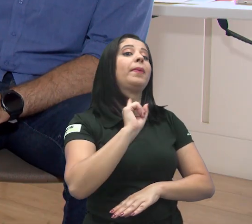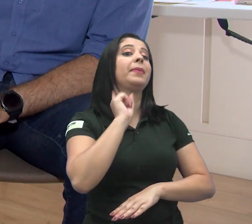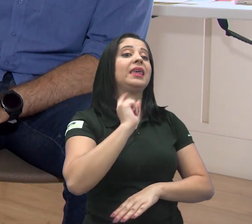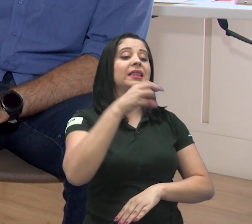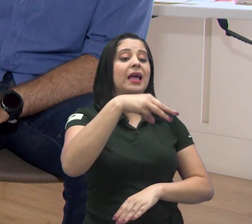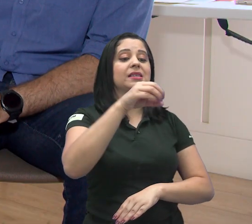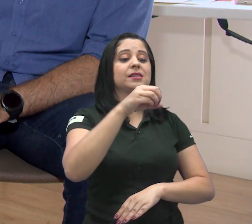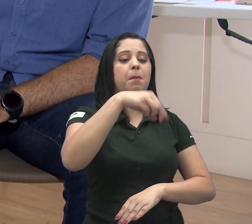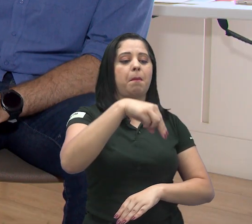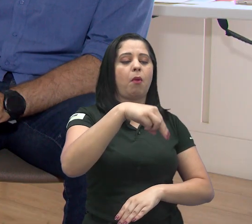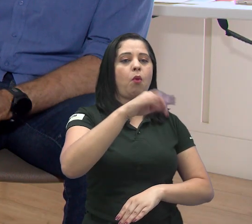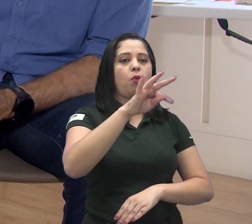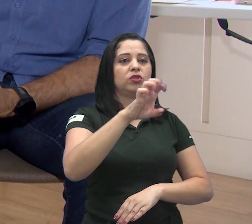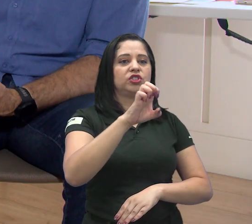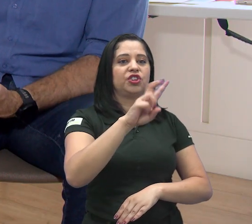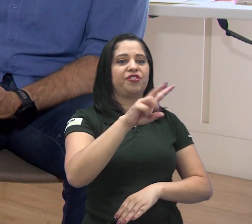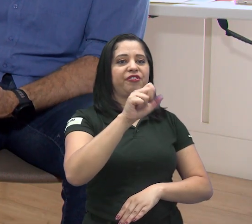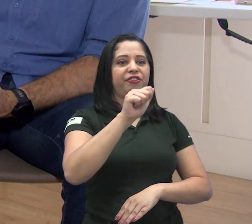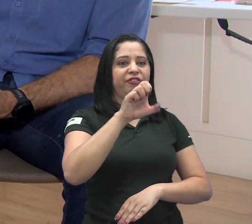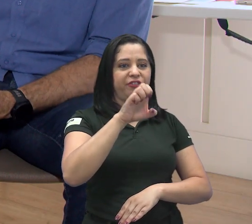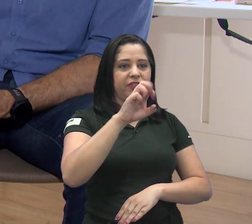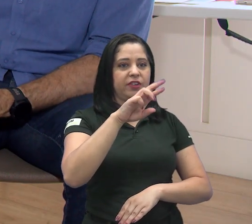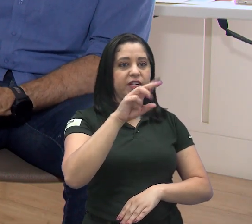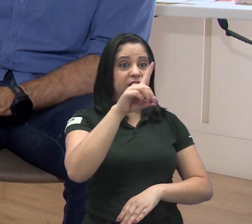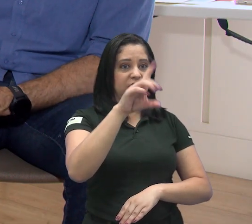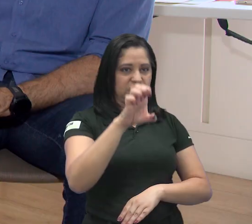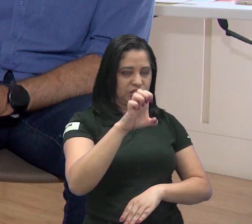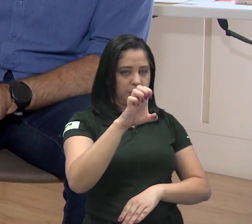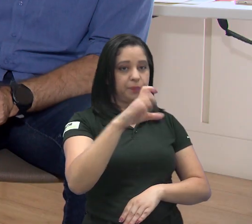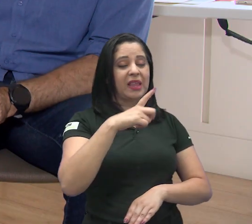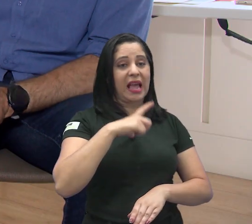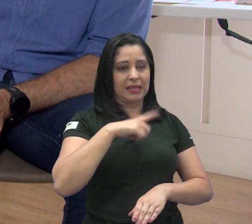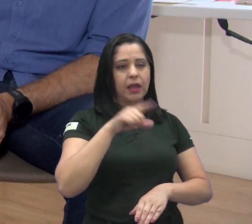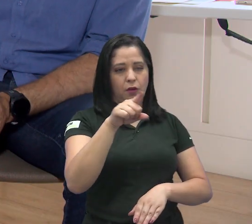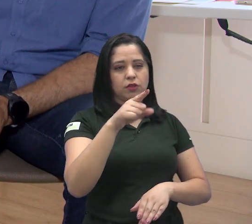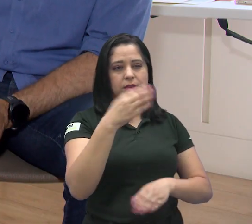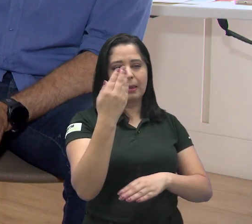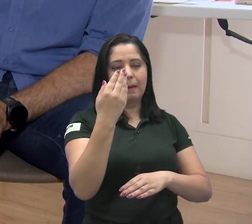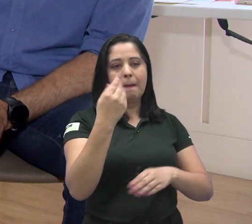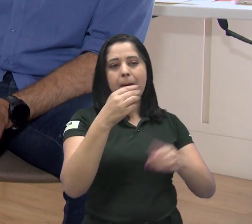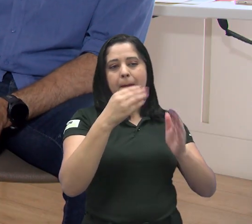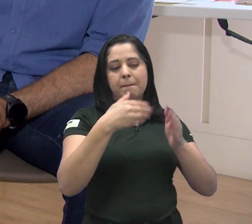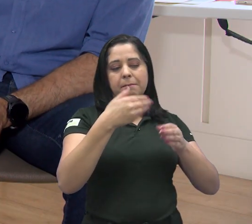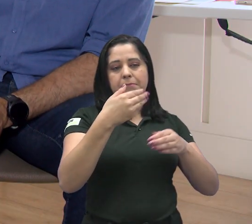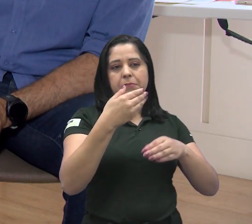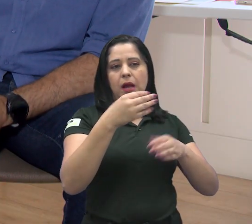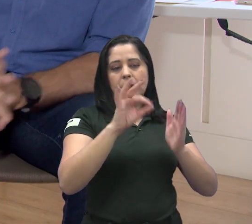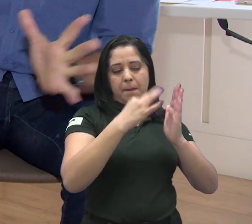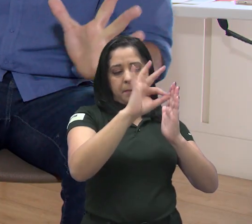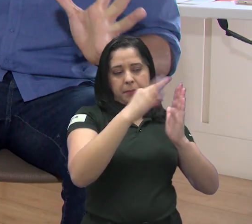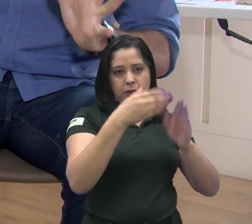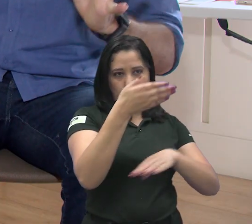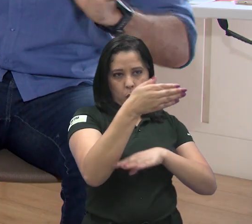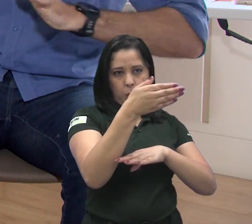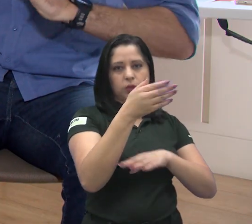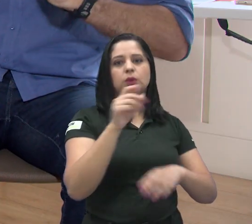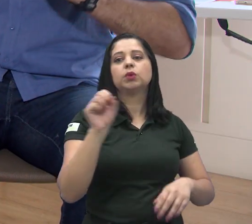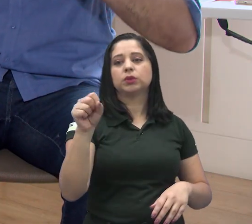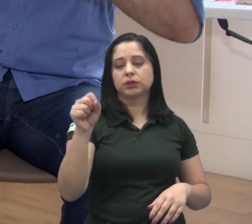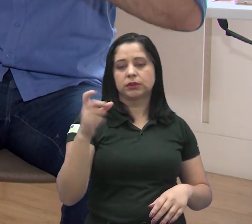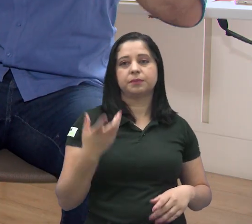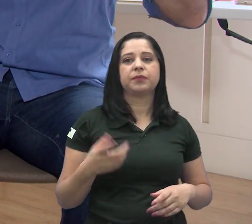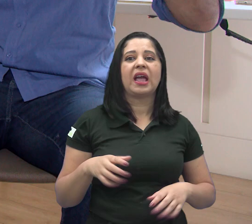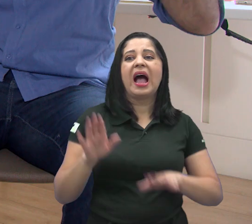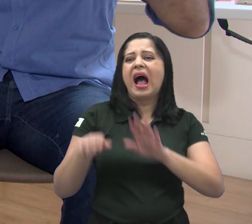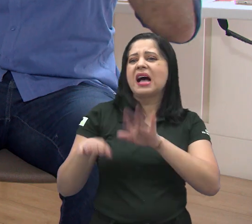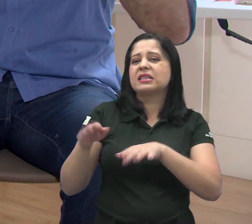que é você falou até que gosta, mas assim, é uma questão que é mais trabalhosa um pouco, porque você faz, é como se fosse uma tela num